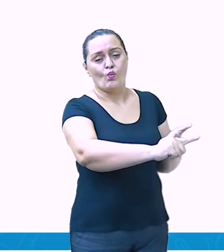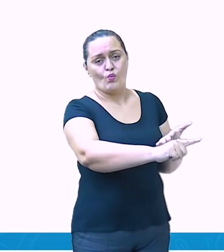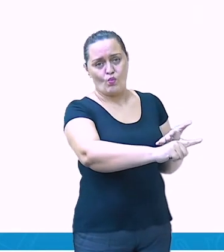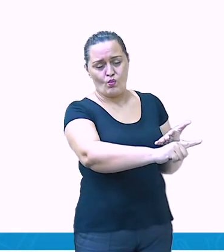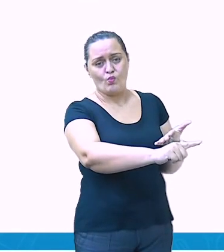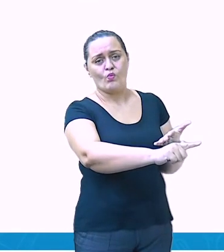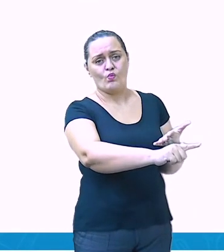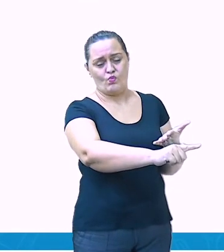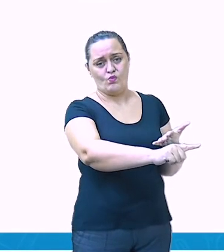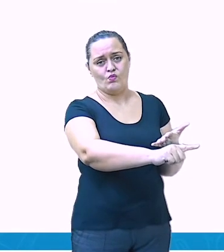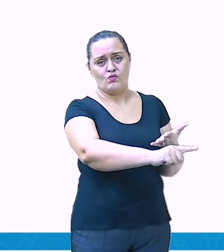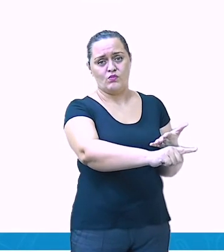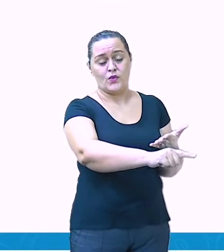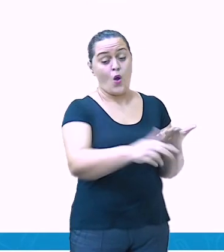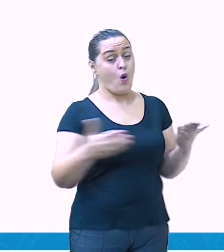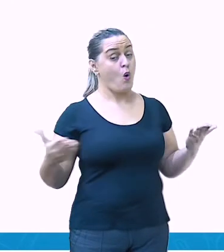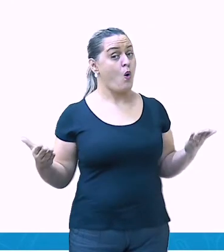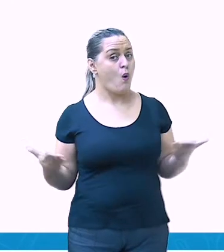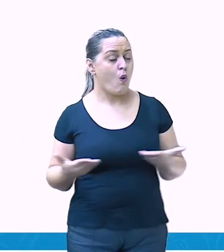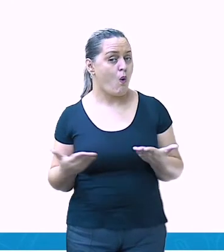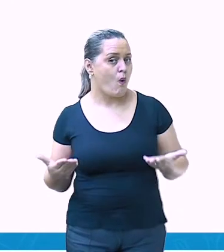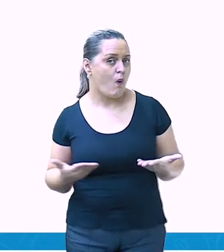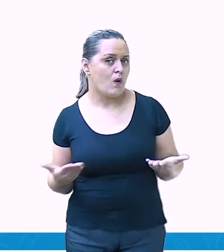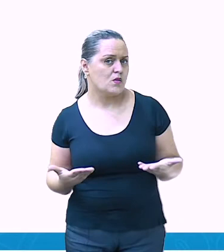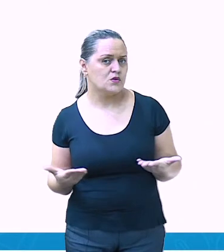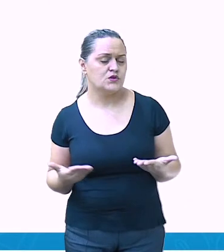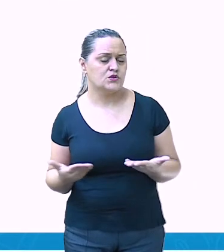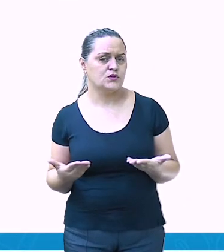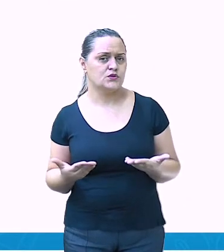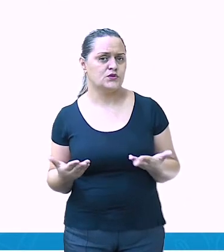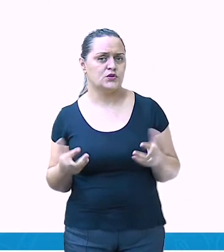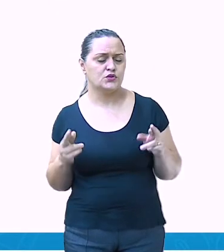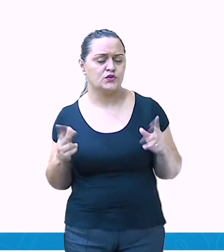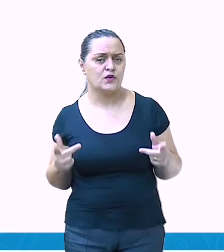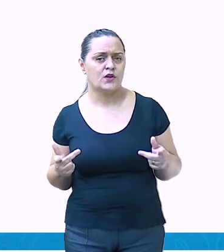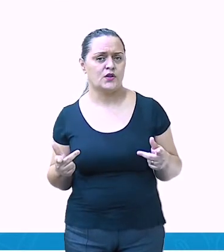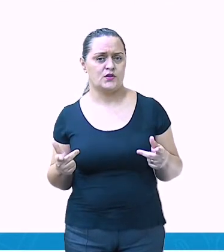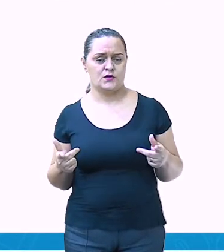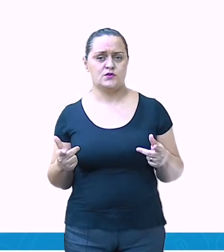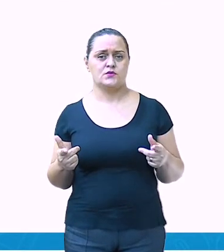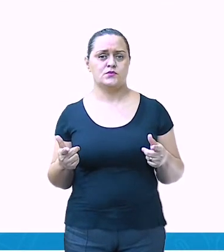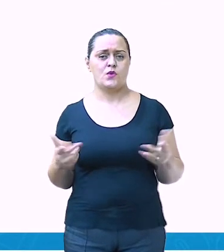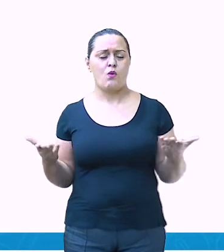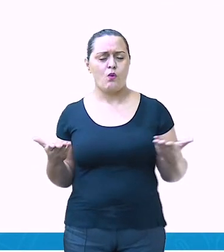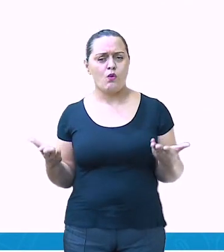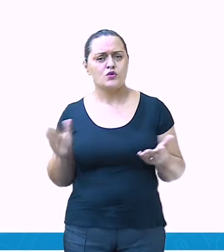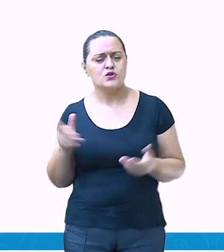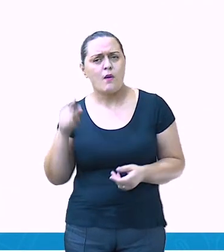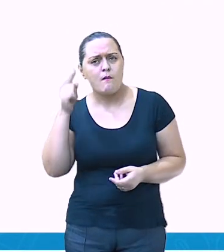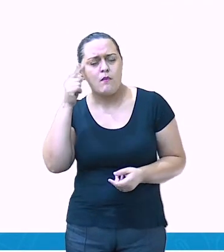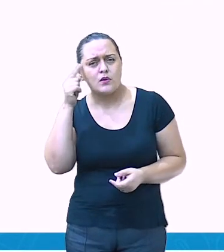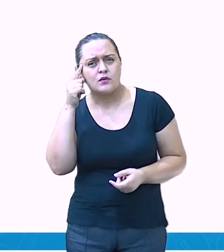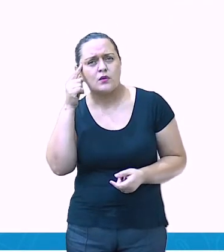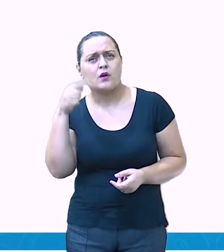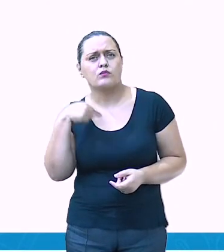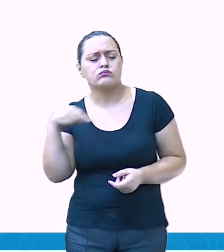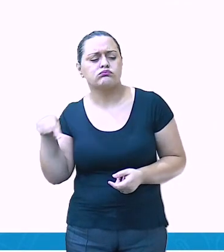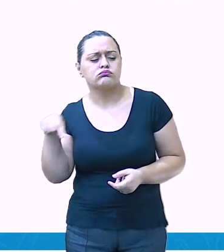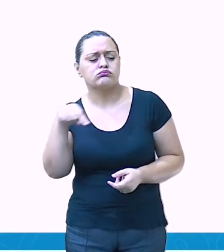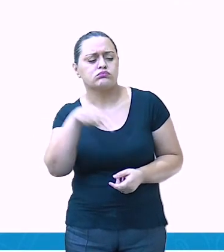já há um retomo destes ambientes aonde se faz uma